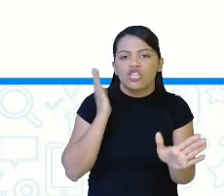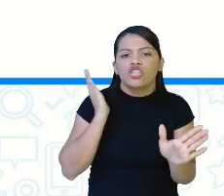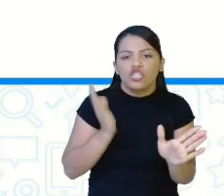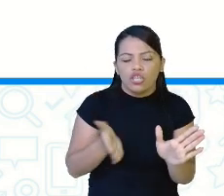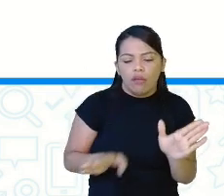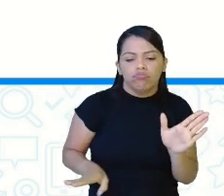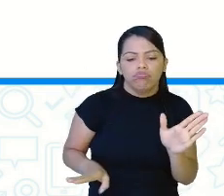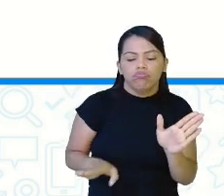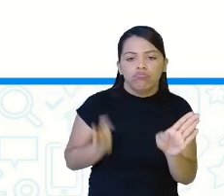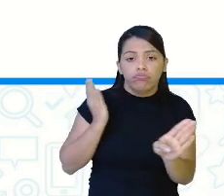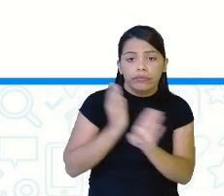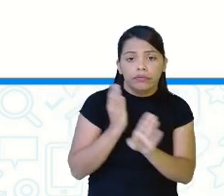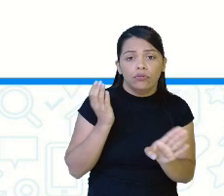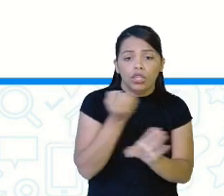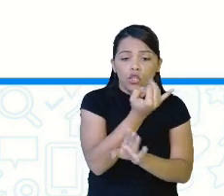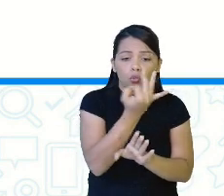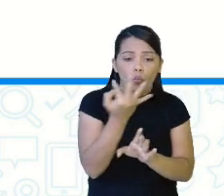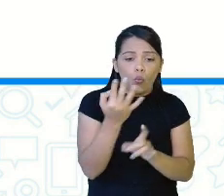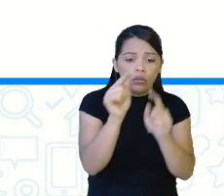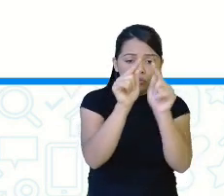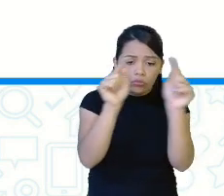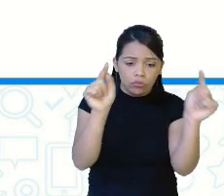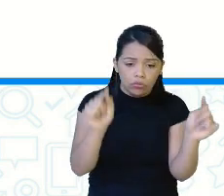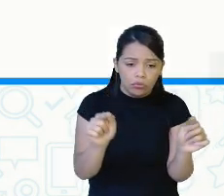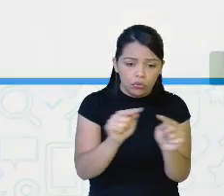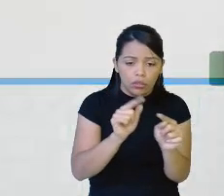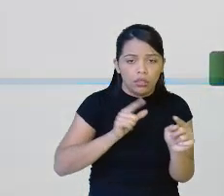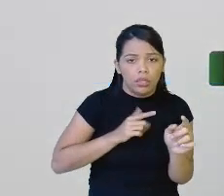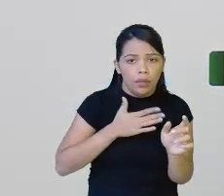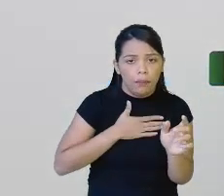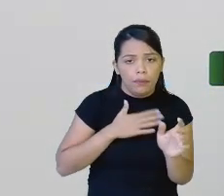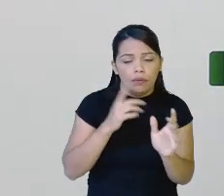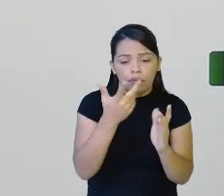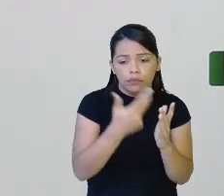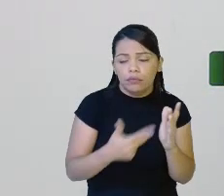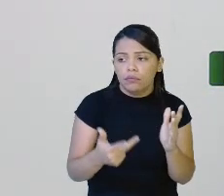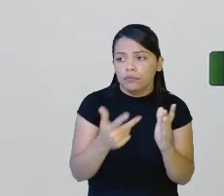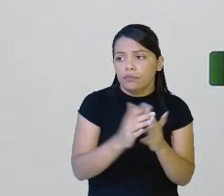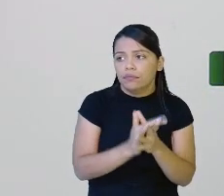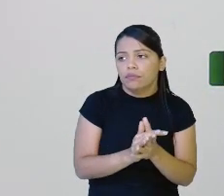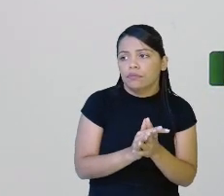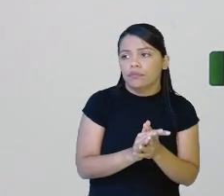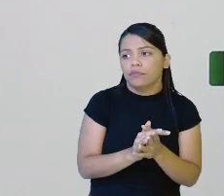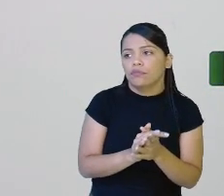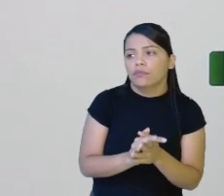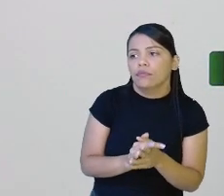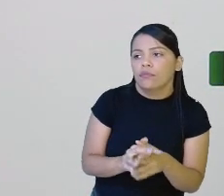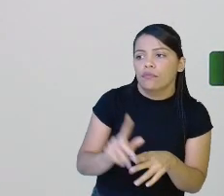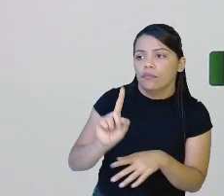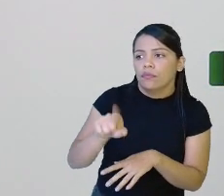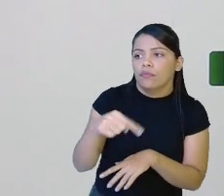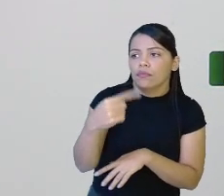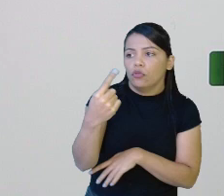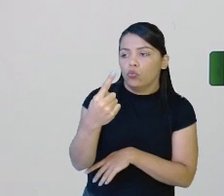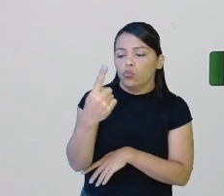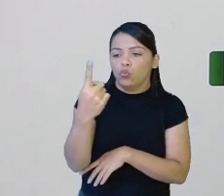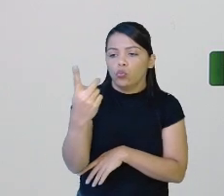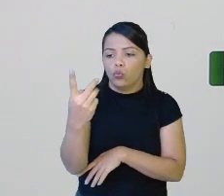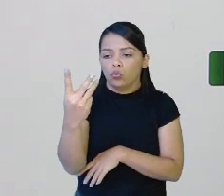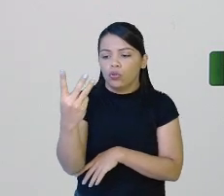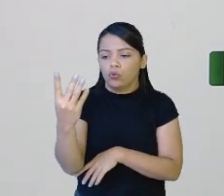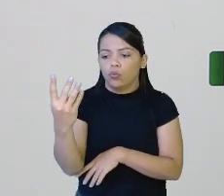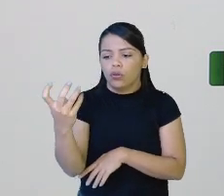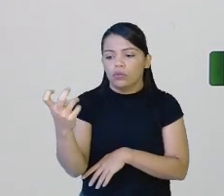a quantidade de lados da minha figura. Vamos para mais uma? 1, 2, 3, 4,